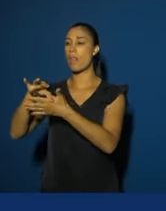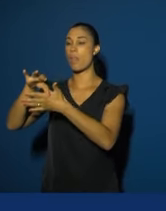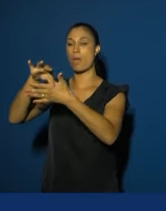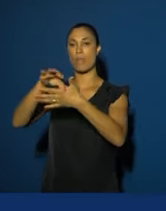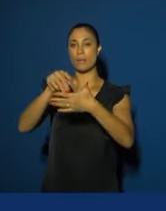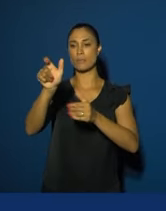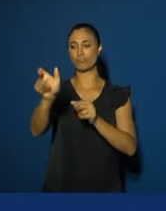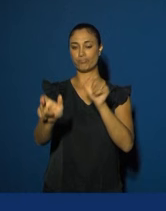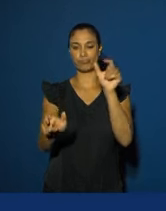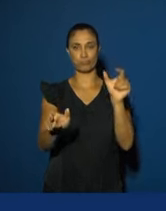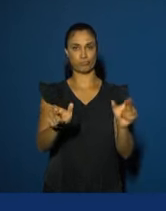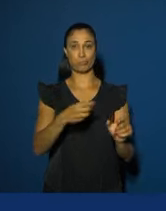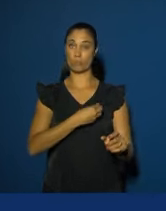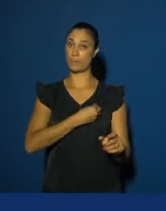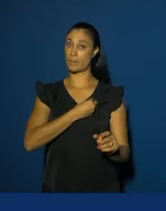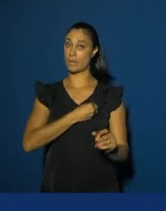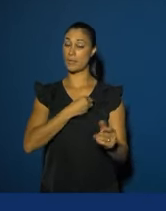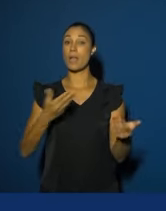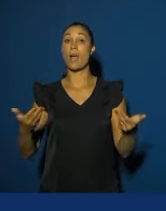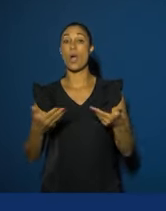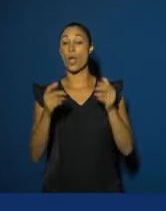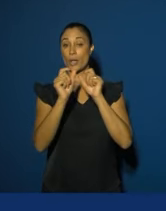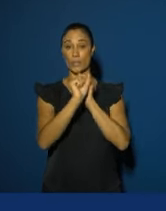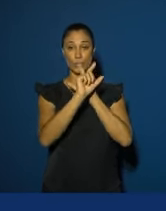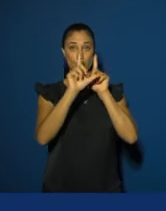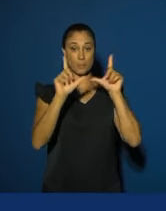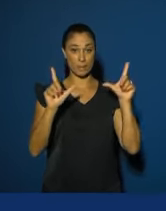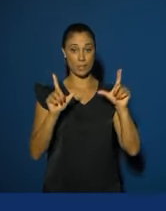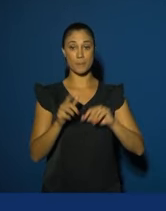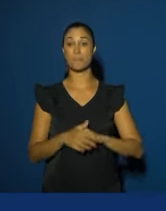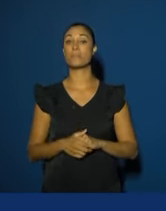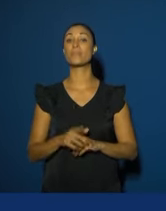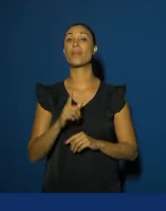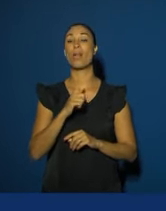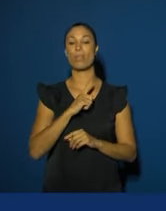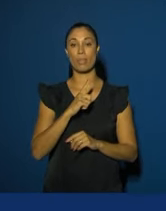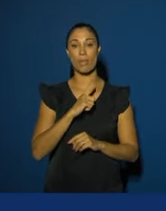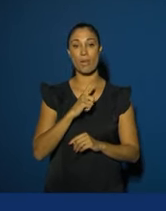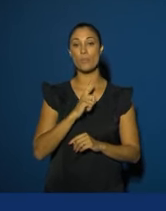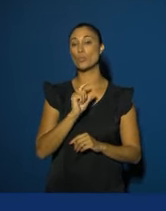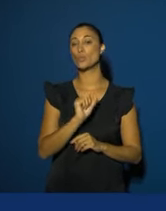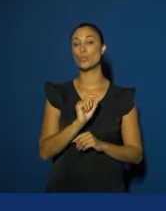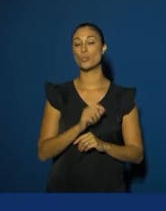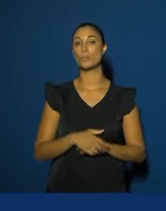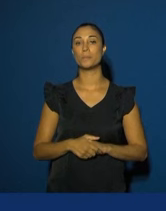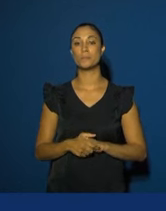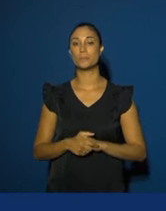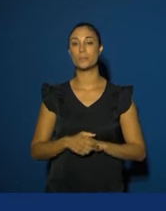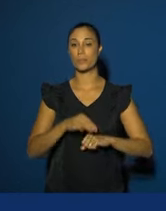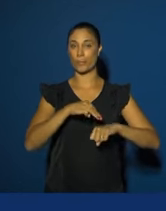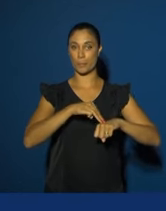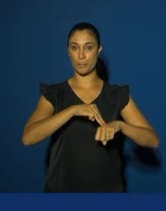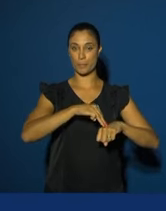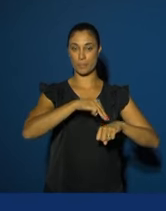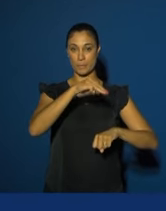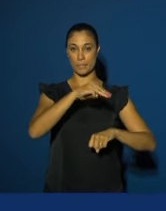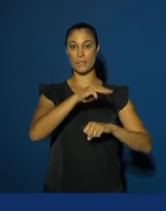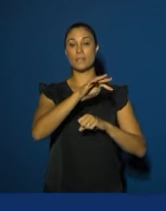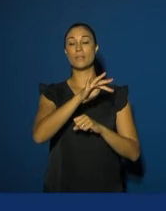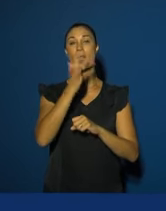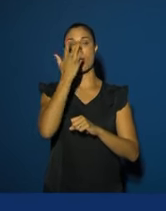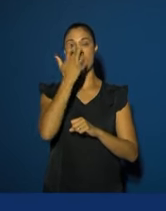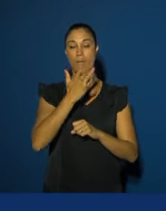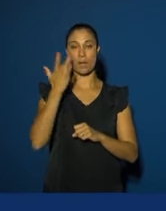que vão est aqui presentes agora pela manhã nós temos o o Ministro Fernando